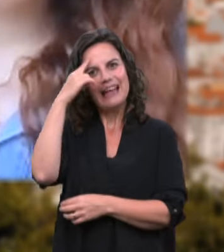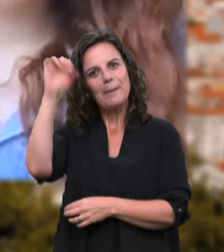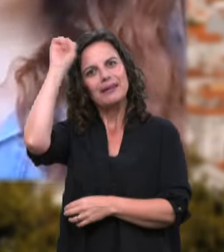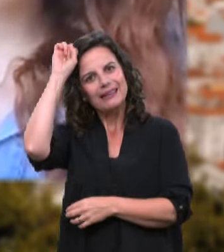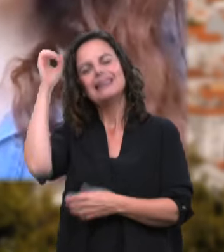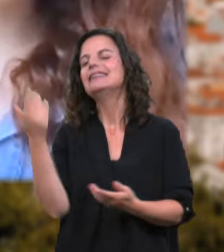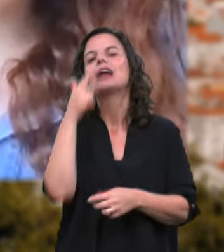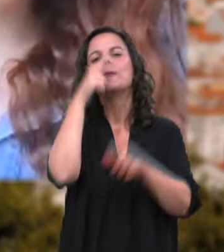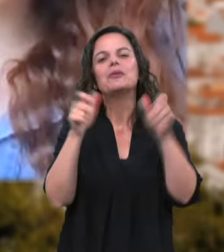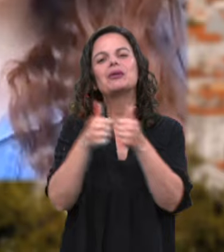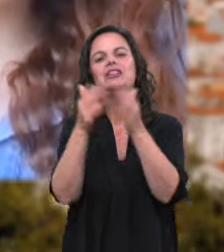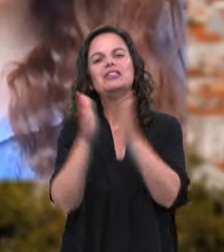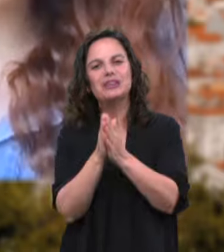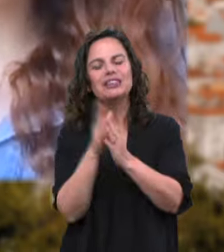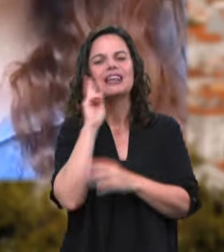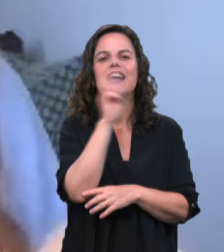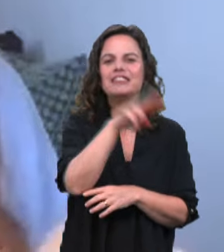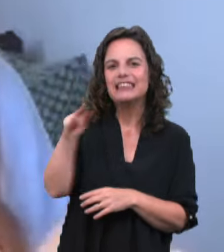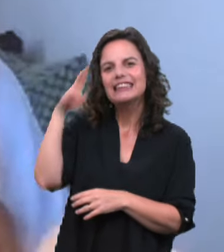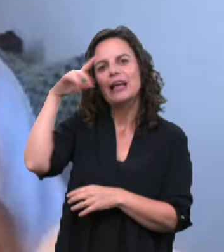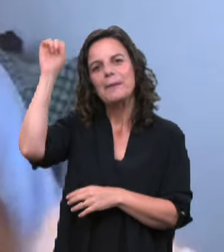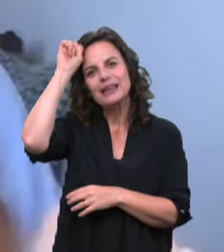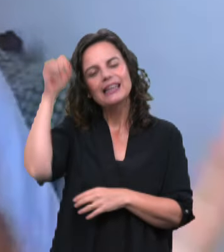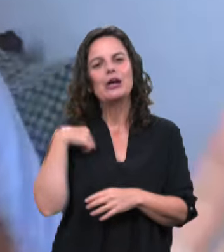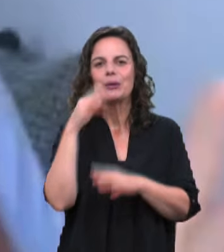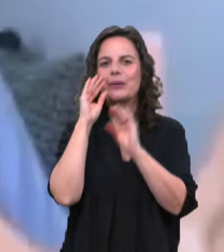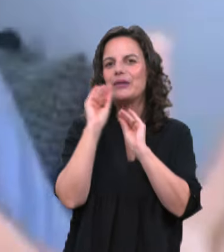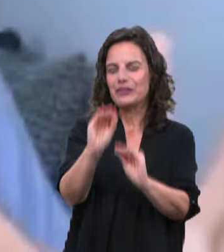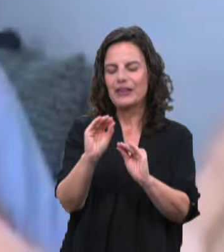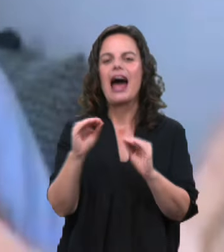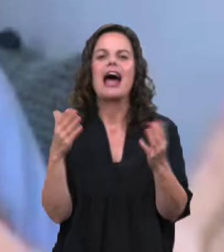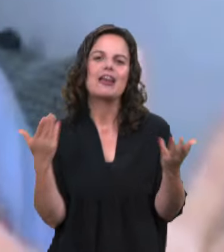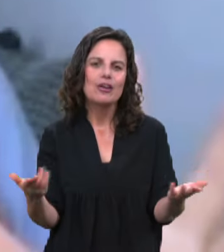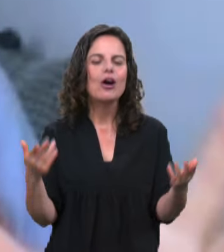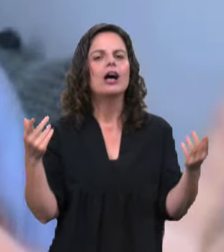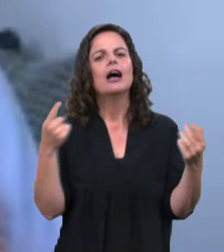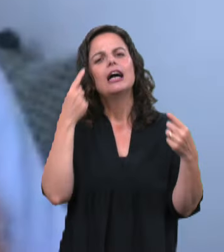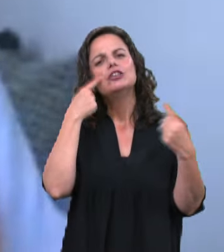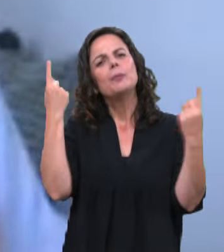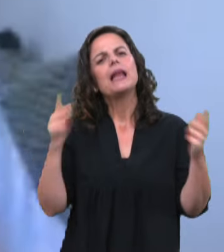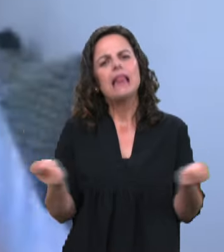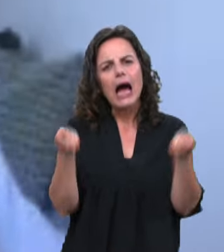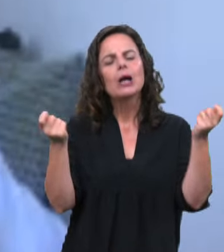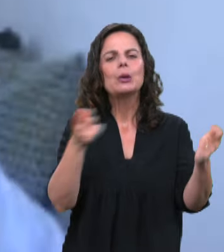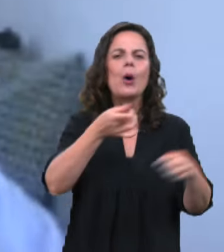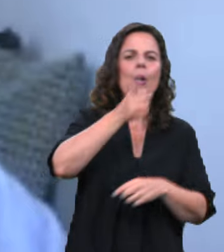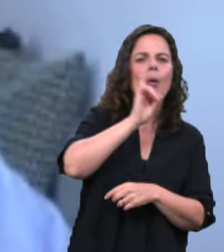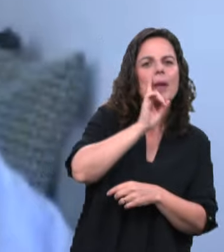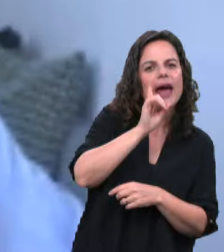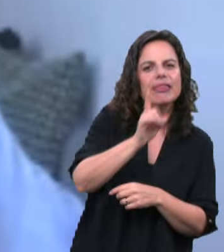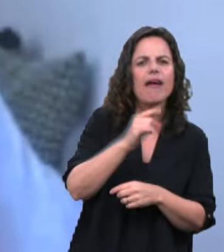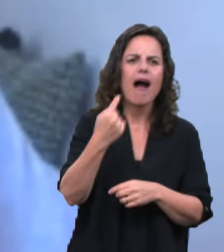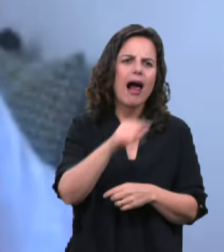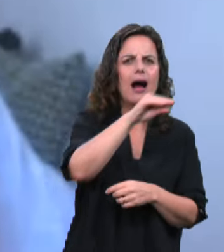aconselho a todas as pessoas que visitem Berlim a ir a um dos shows de comédia, por exemplo, o Laughing Spree, ou